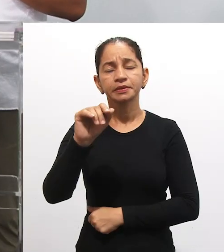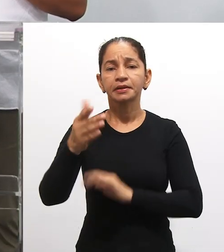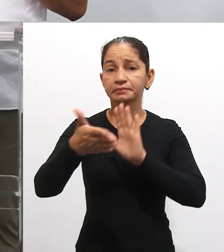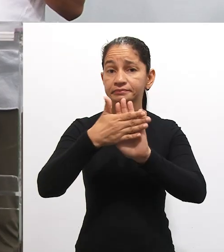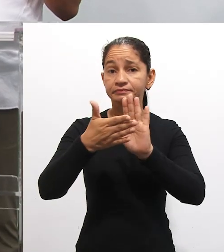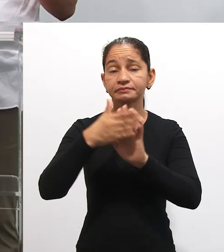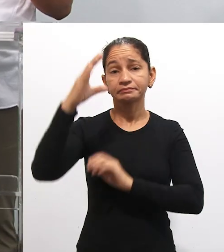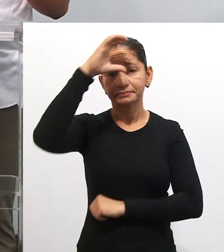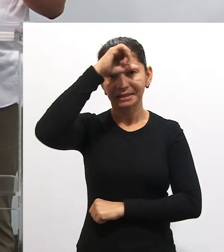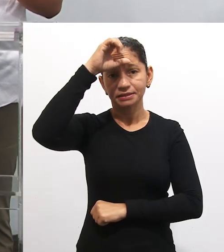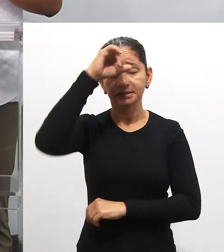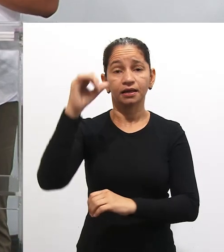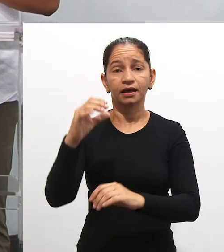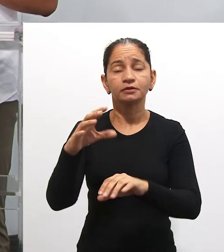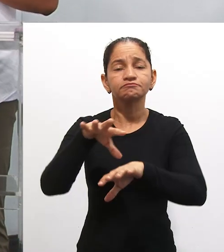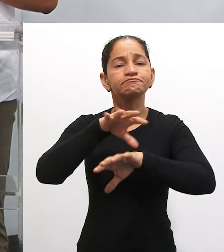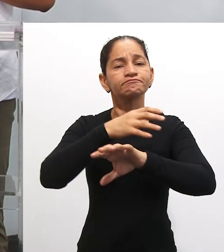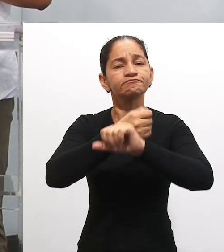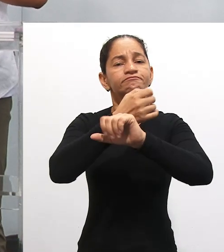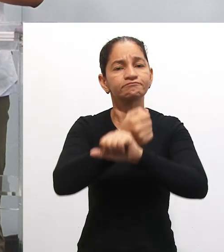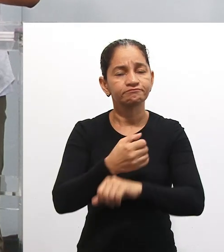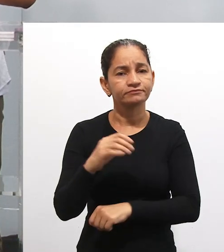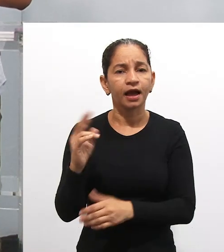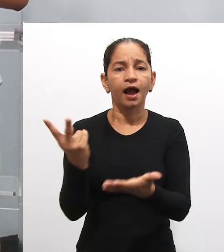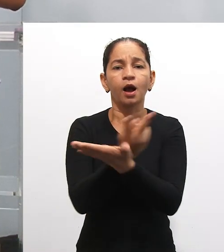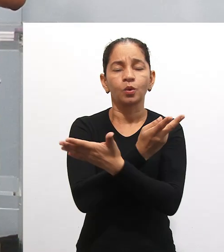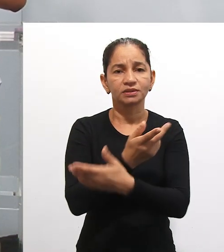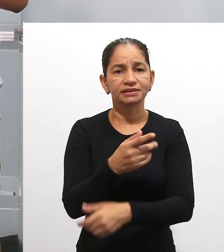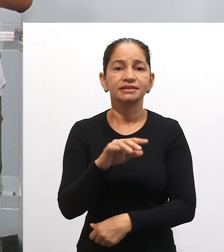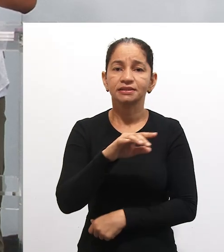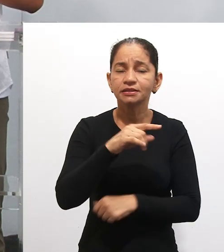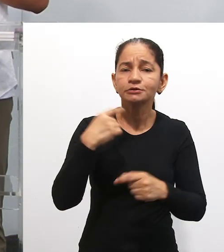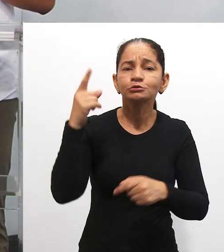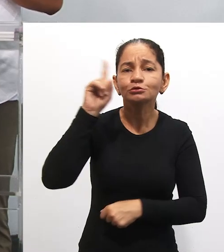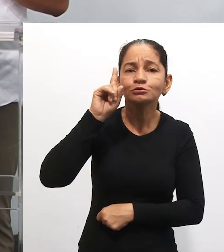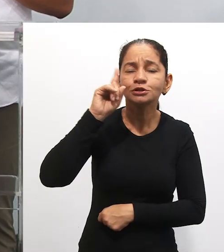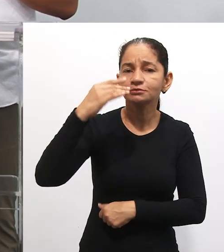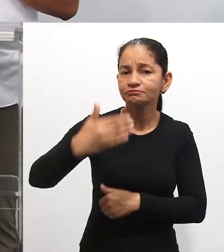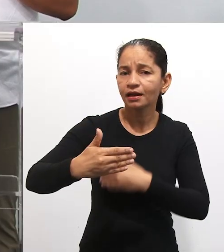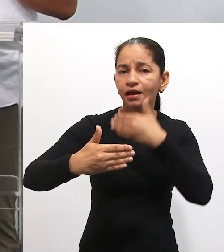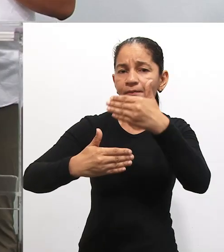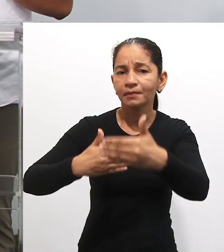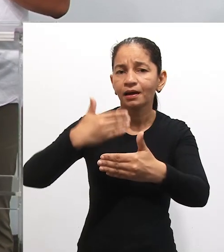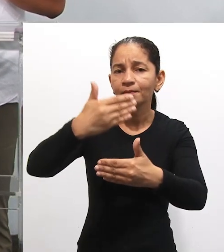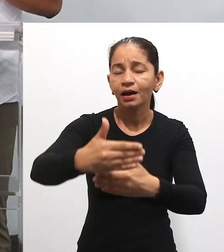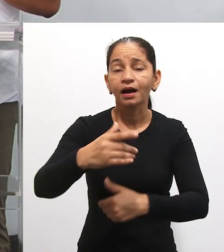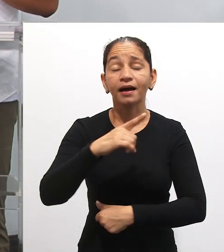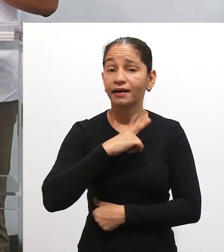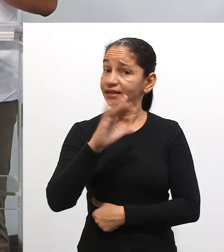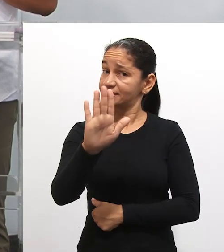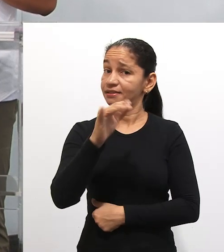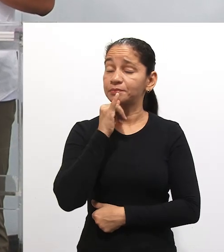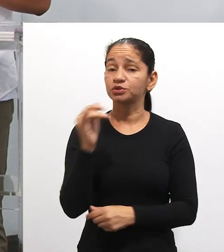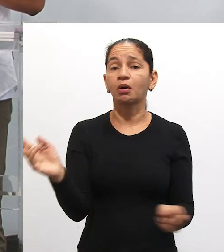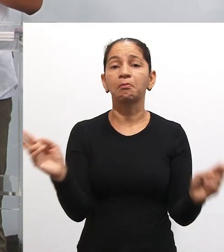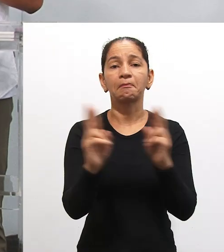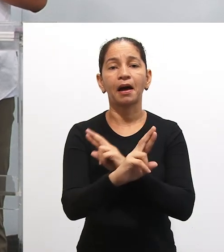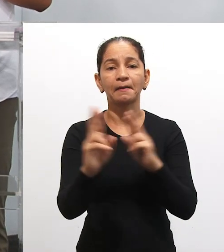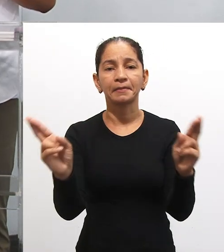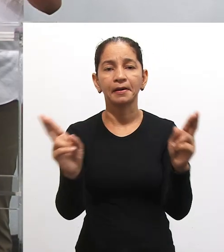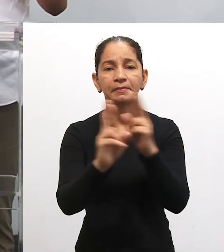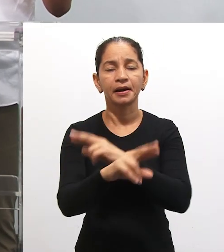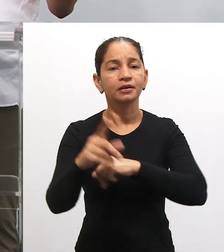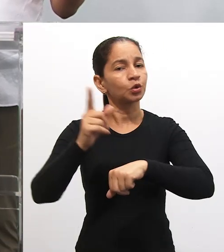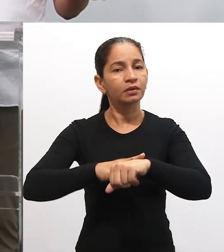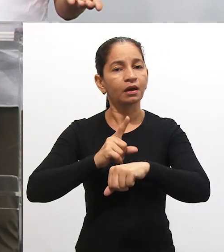de aprendizado. Tá? Esse aprendizado ele não deve ser apenas um aprendizado de cooperação, ele deve